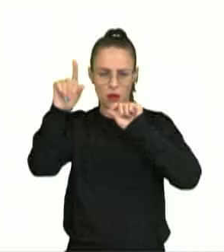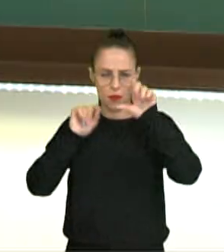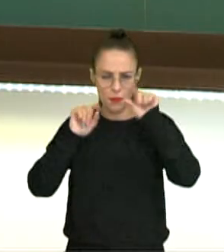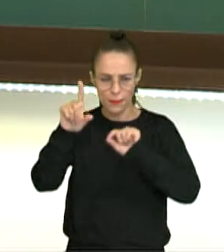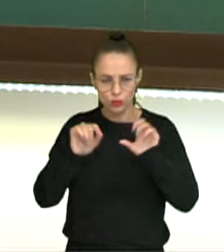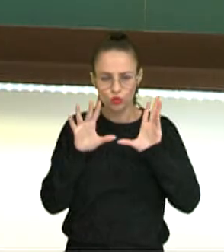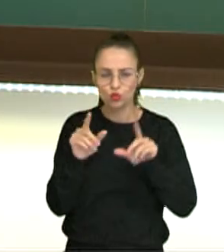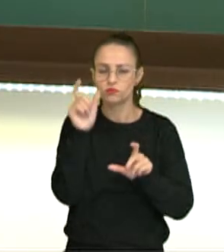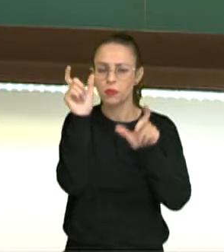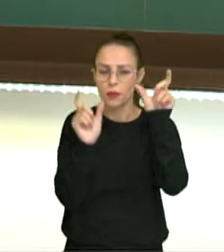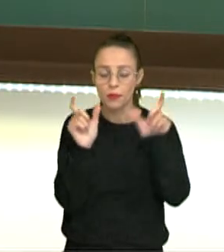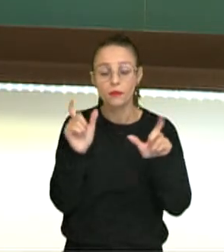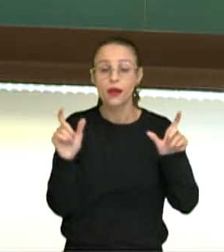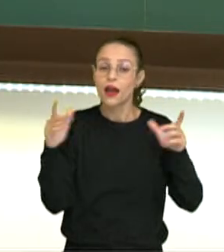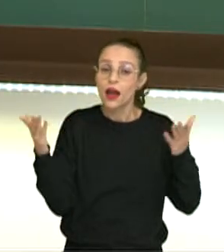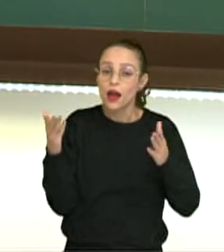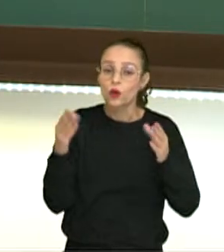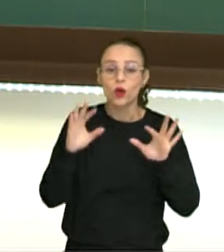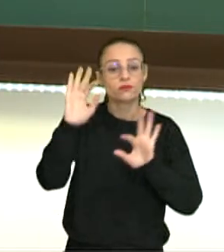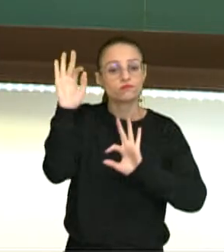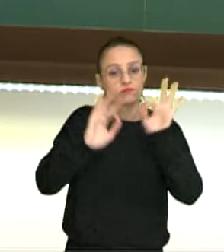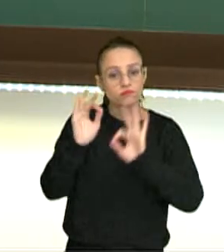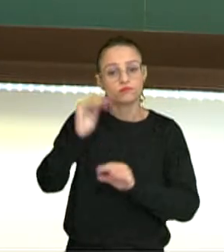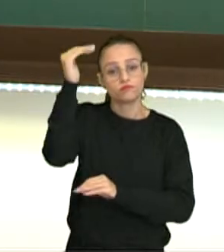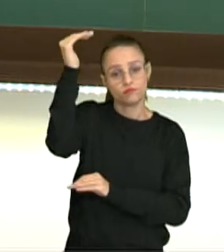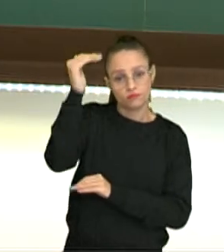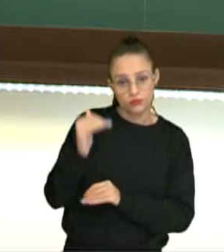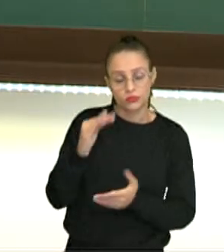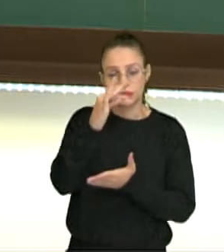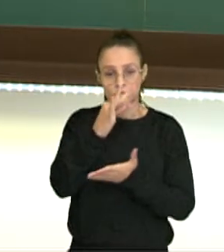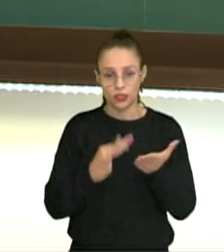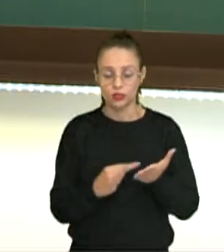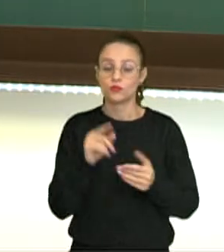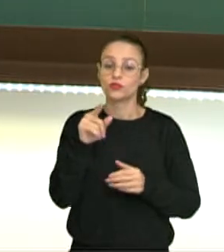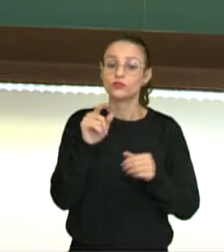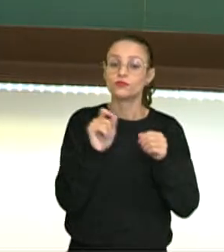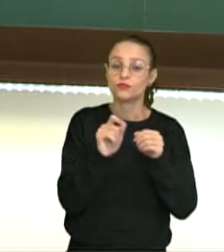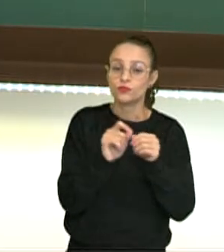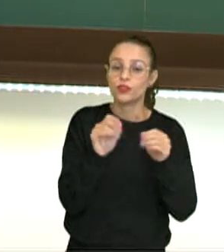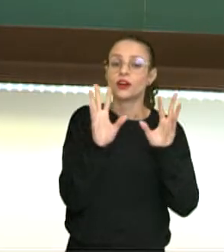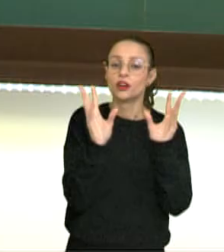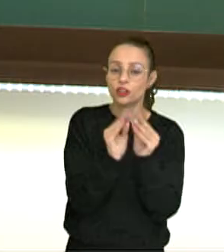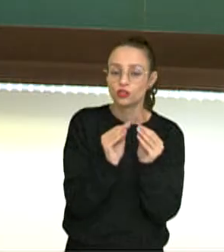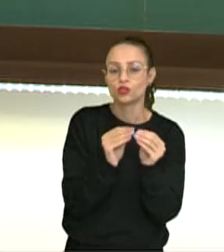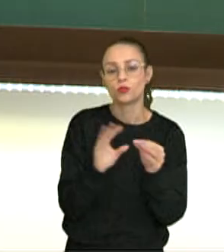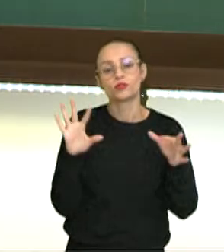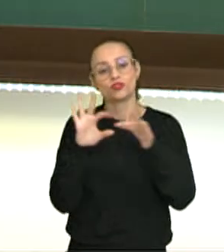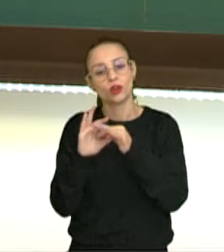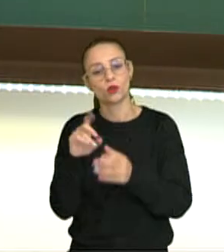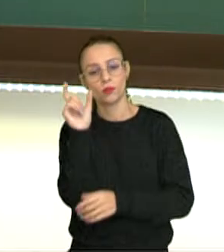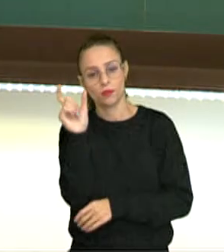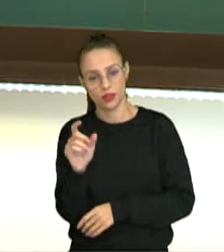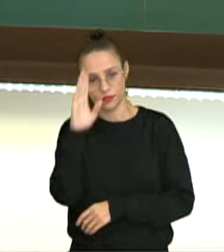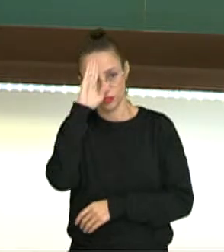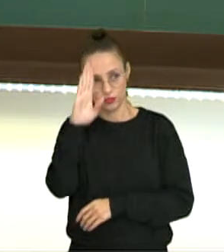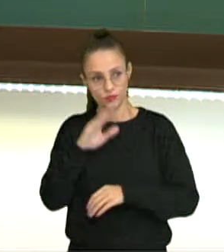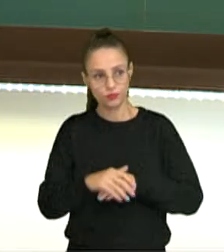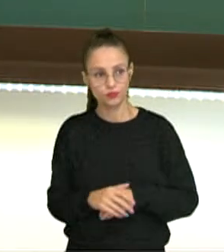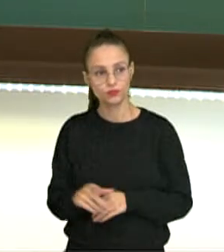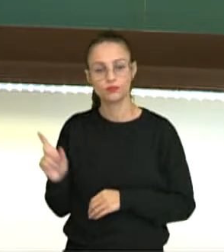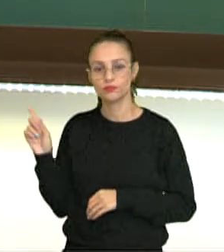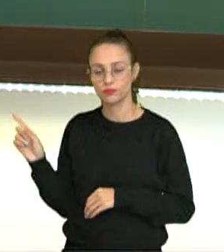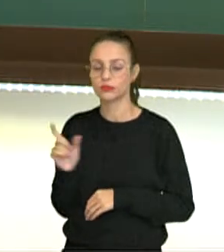parágrafo a parágrafo e unir. Então, você vai fazer o resumo dos parágrafos baseando-se nas palavras-chave. Vai pegar